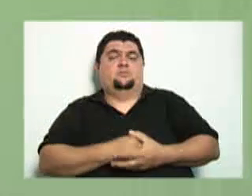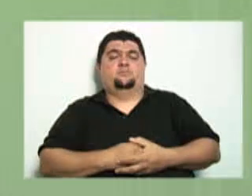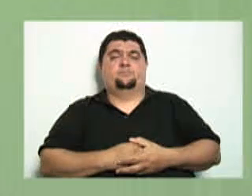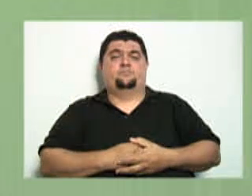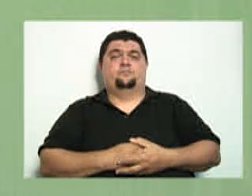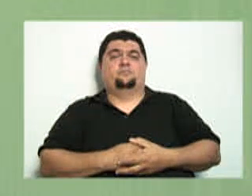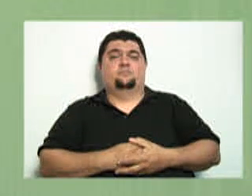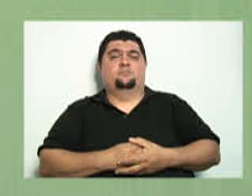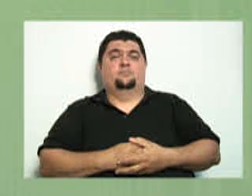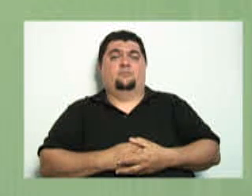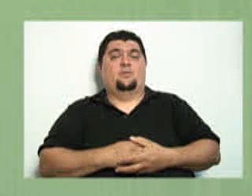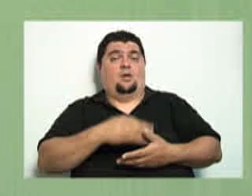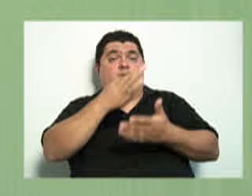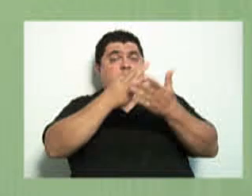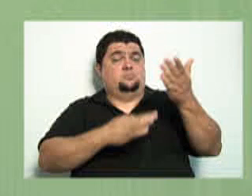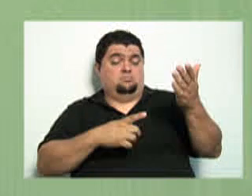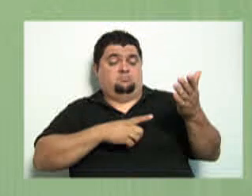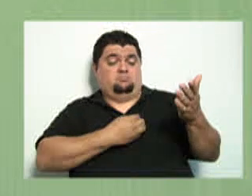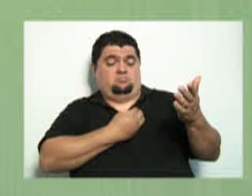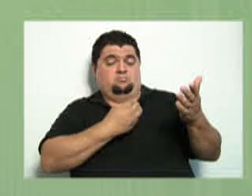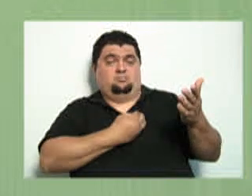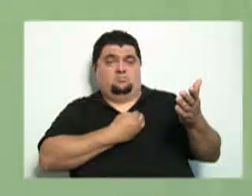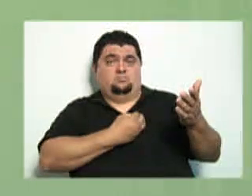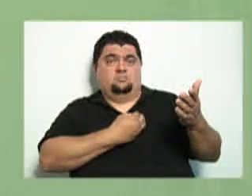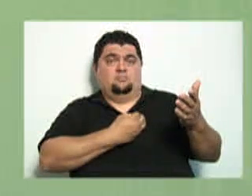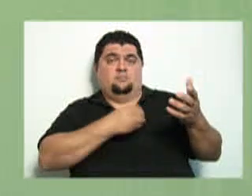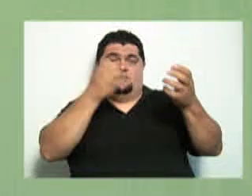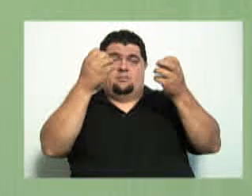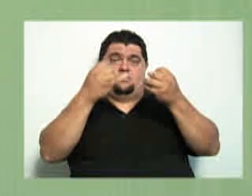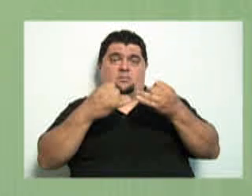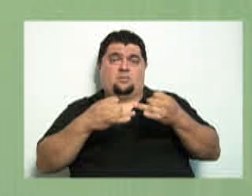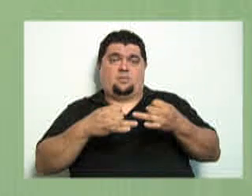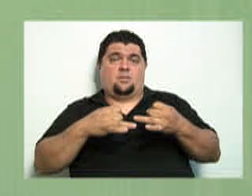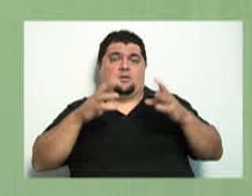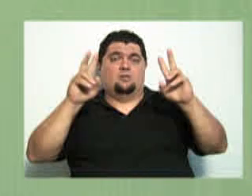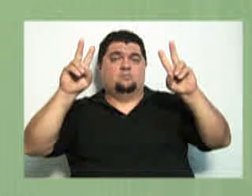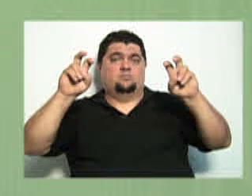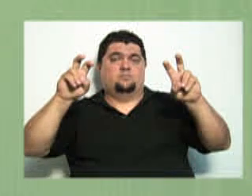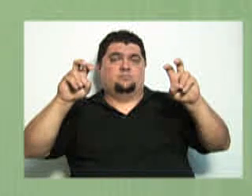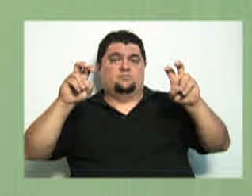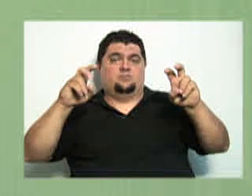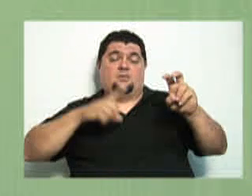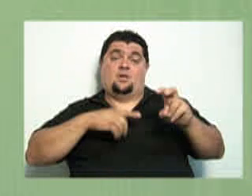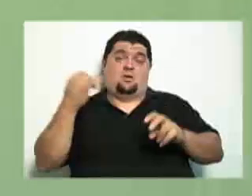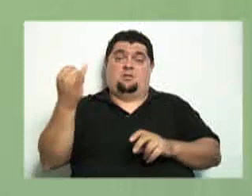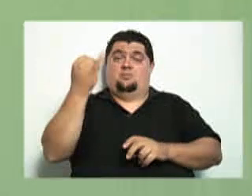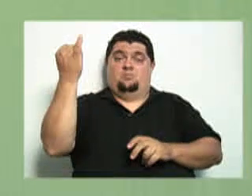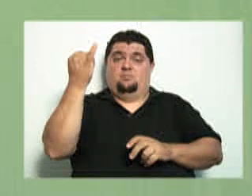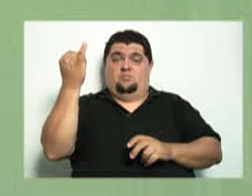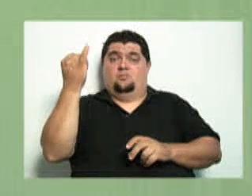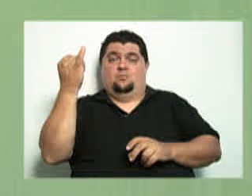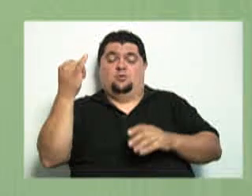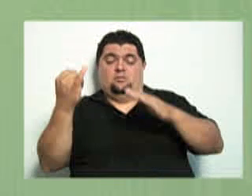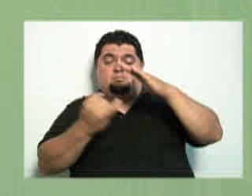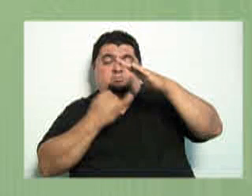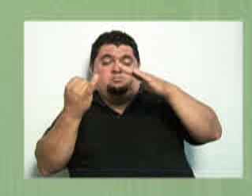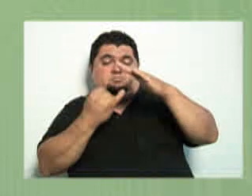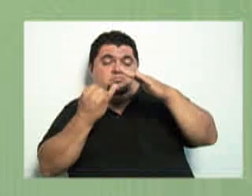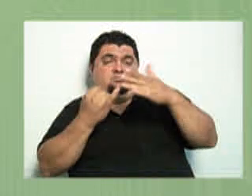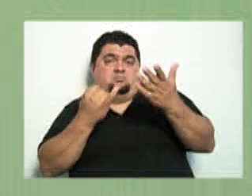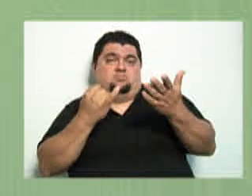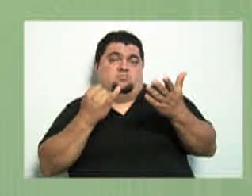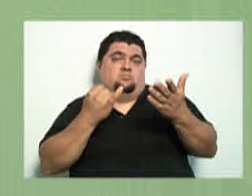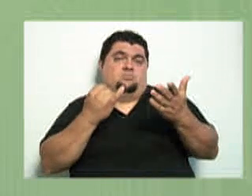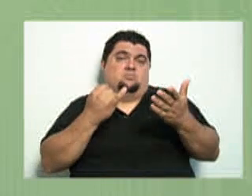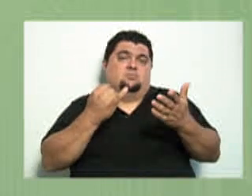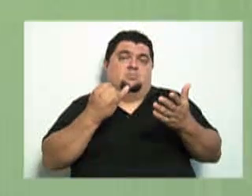isso é verdade, o texto fala isso, né? Ele fala o seguinte, ele comenta que existe a importância das instituições formais e informais e que hoje a